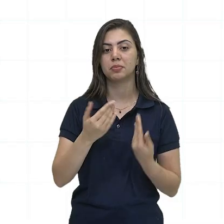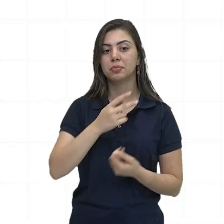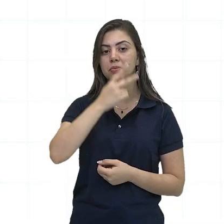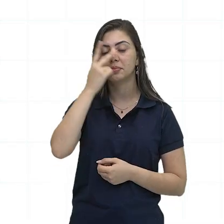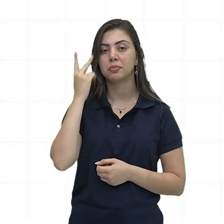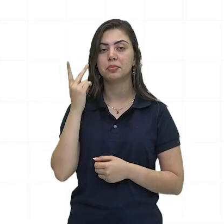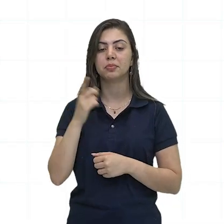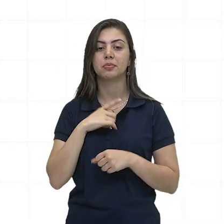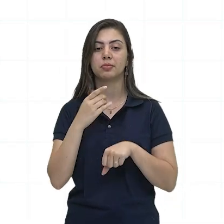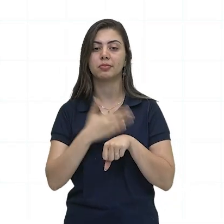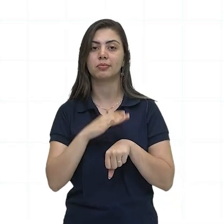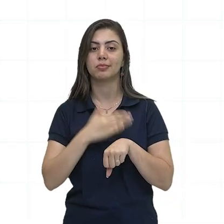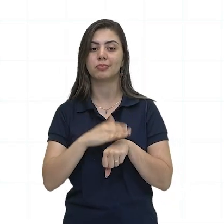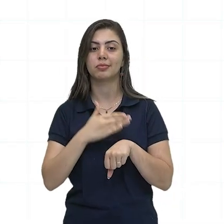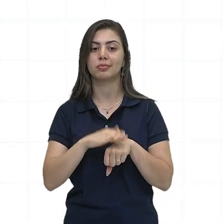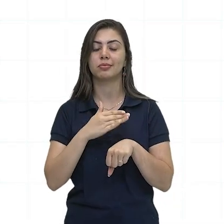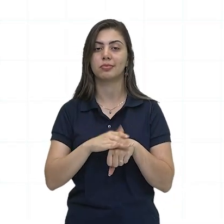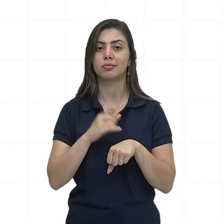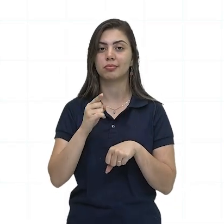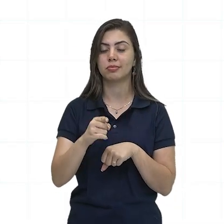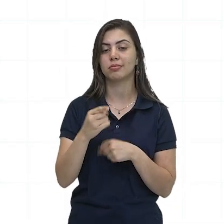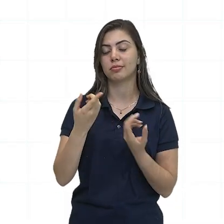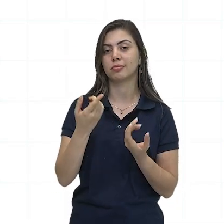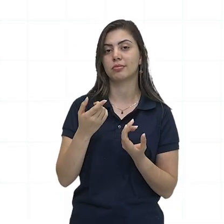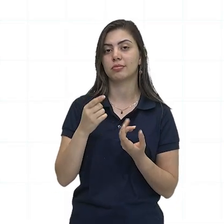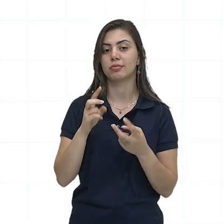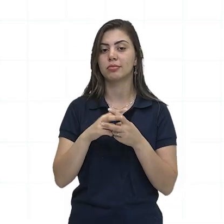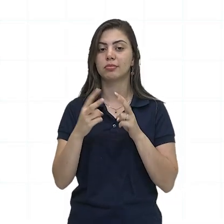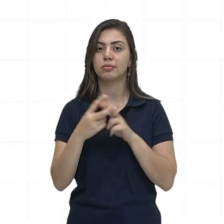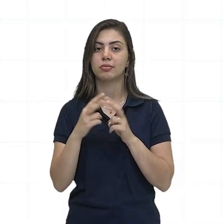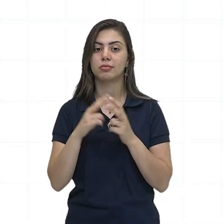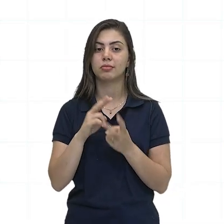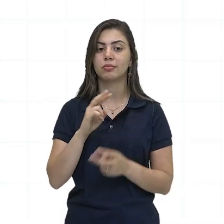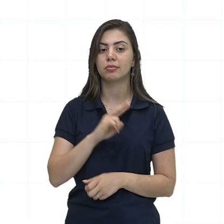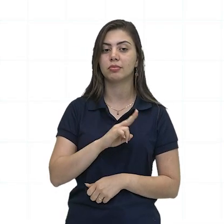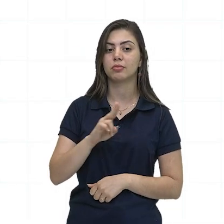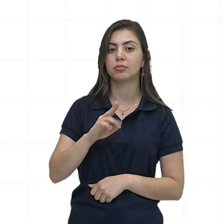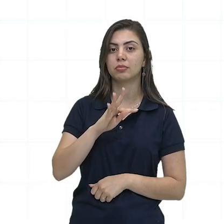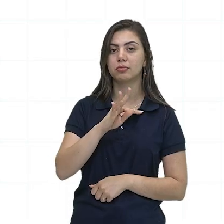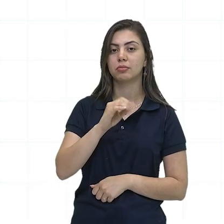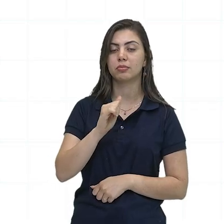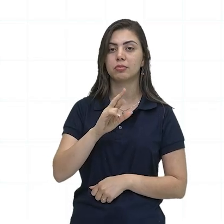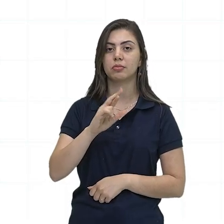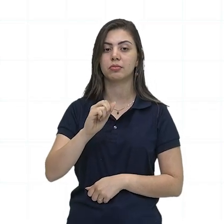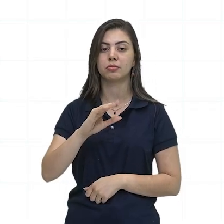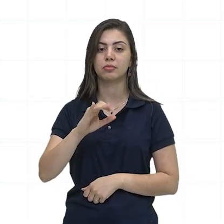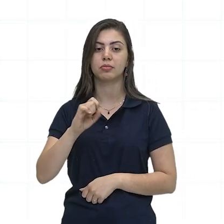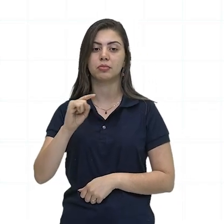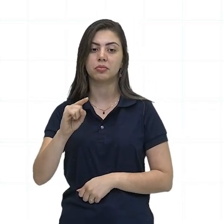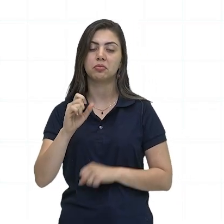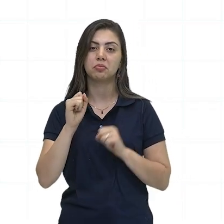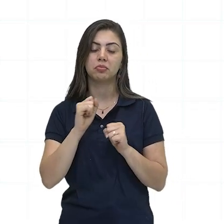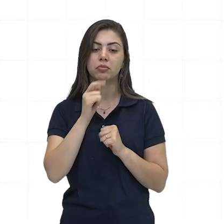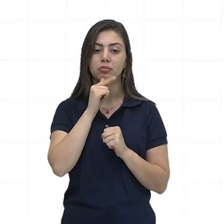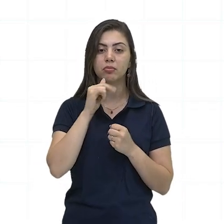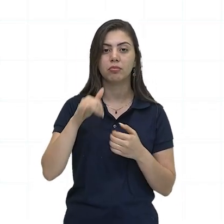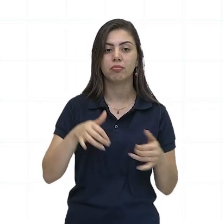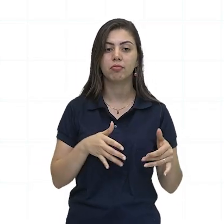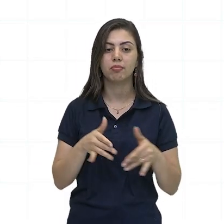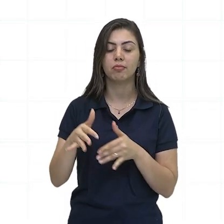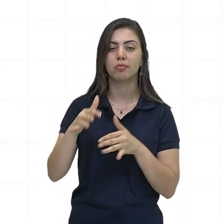o atarracá ou o atracá, ou o tarracá, nos currais ou nas margens dos